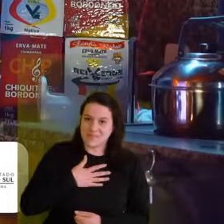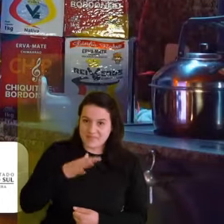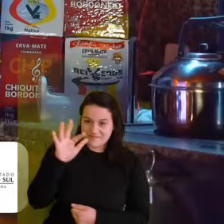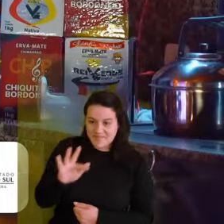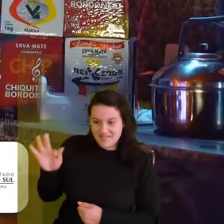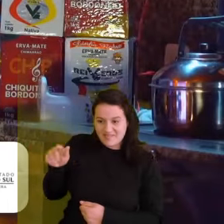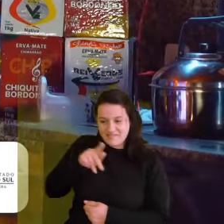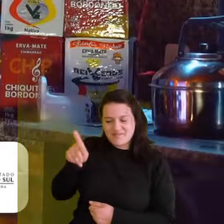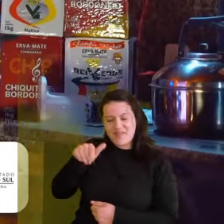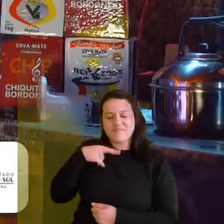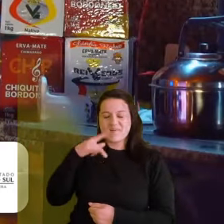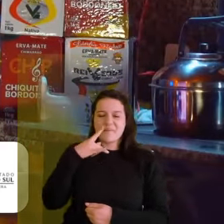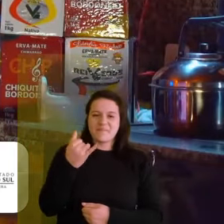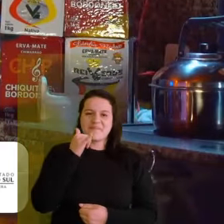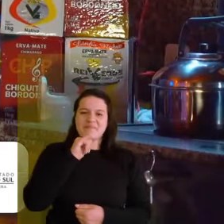pais.